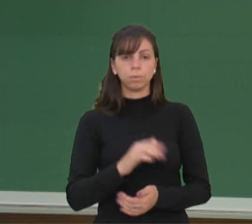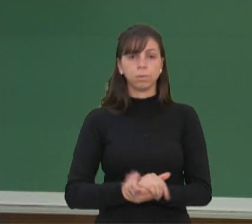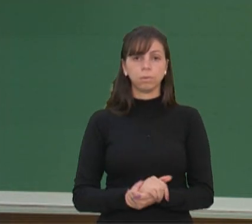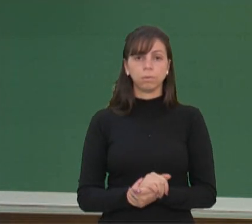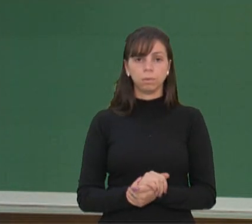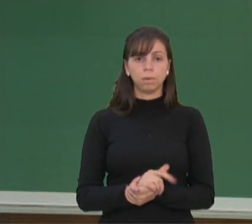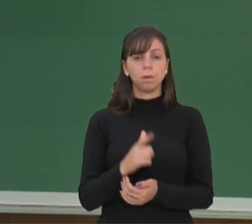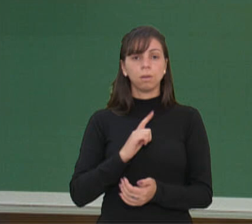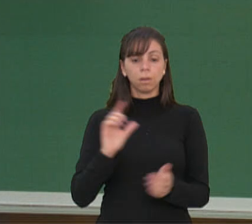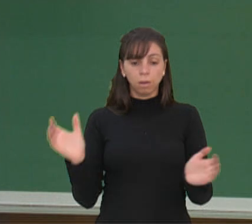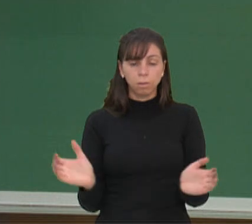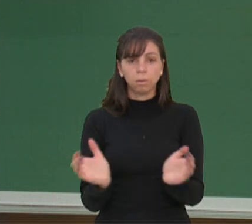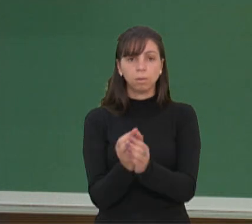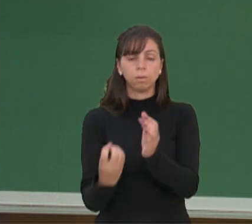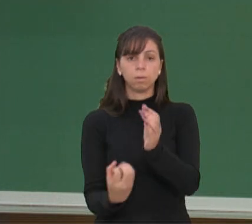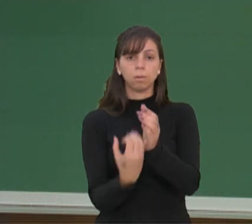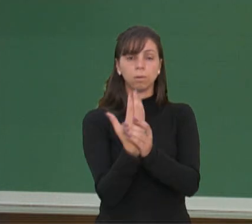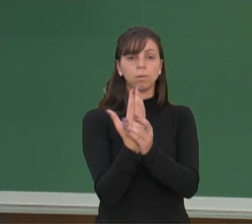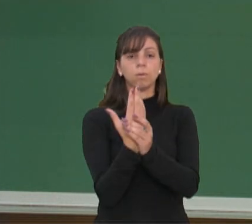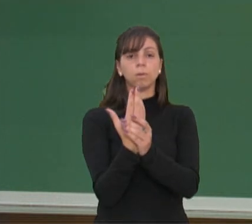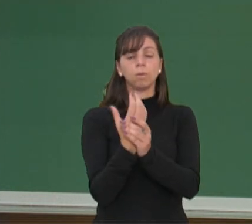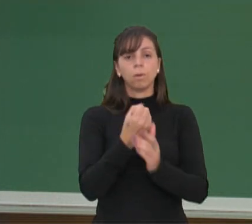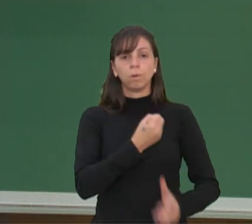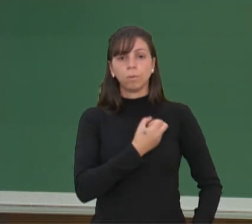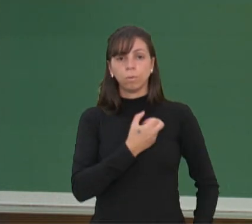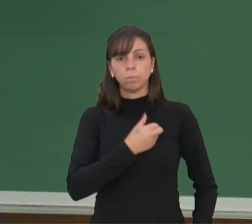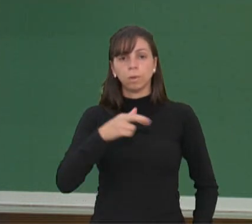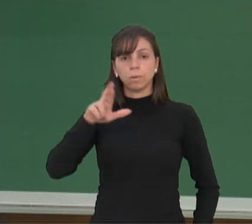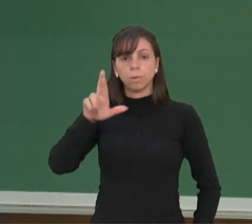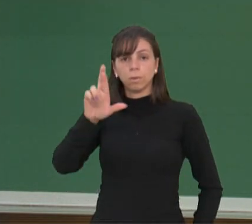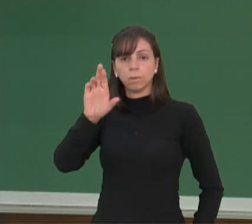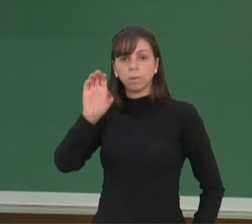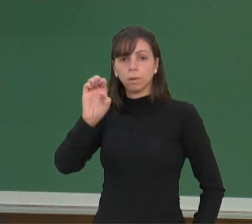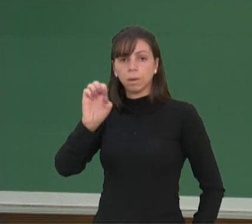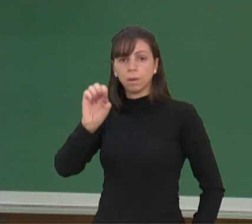eu tenho o conjunto dos números reais. Tá?